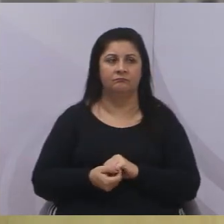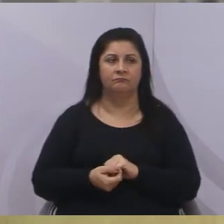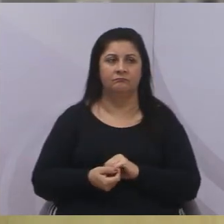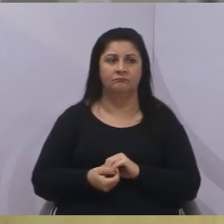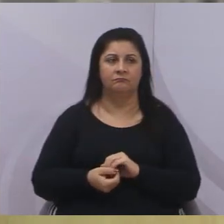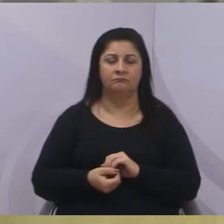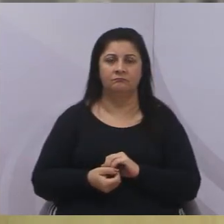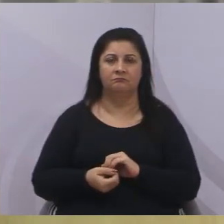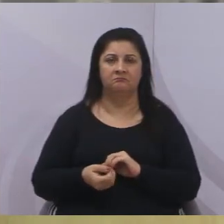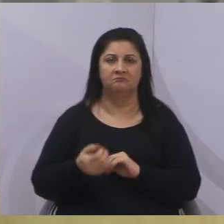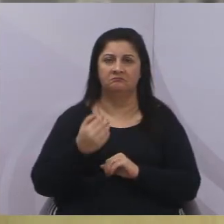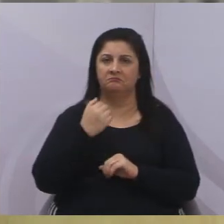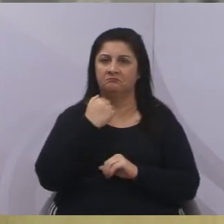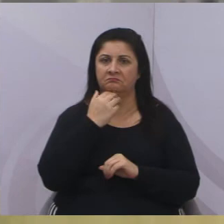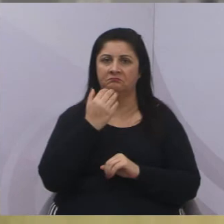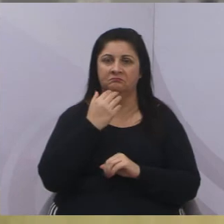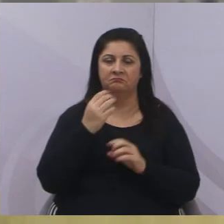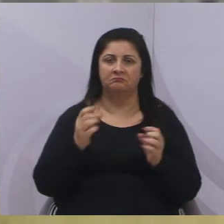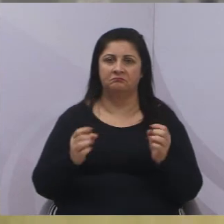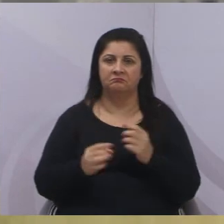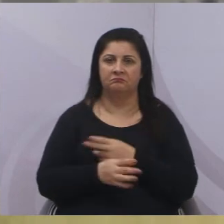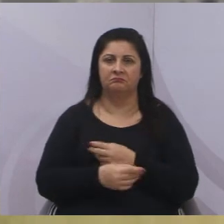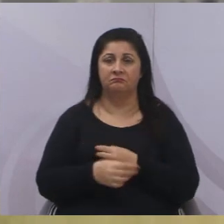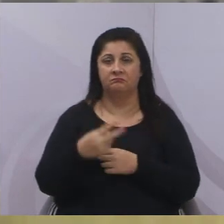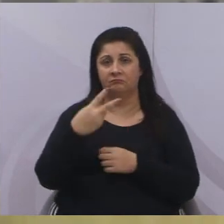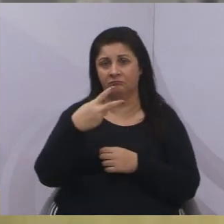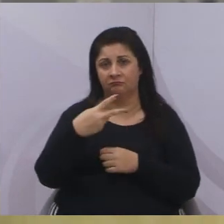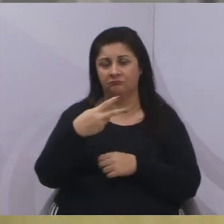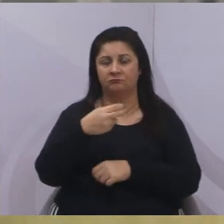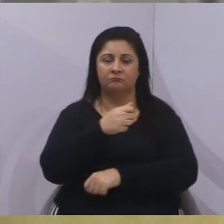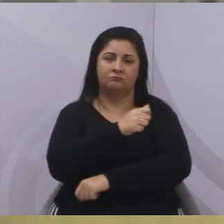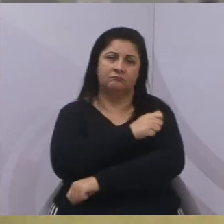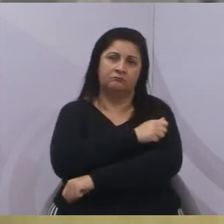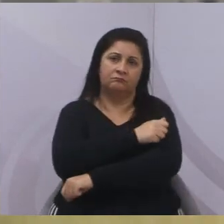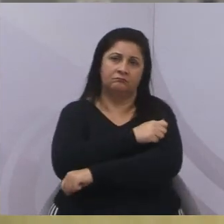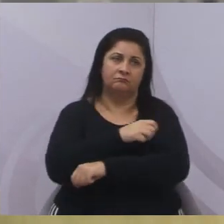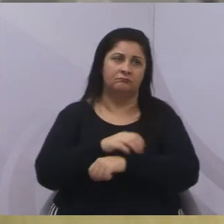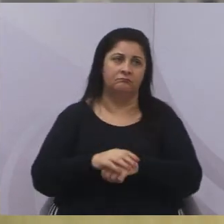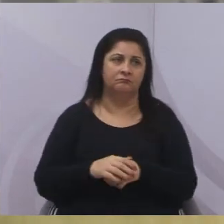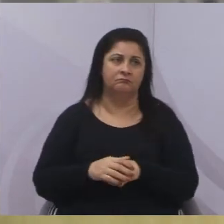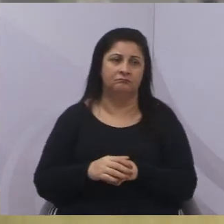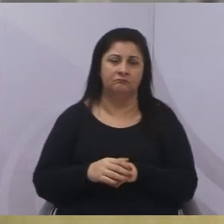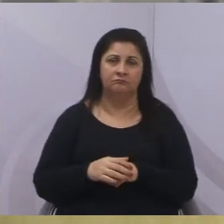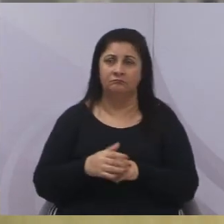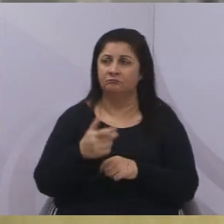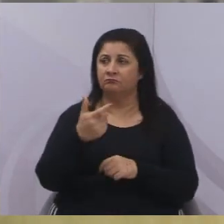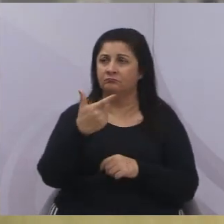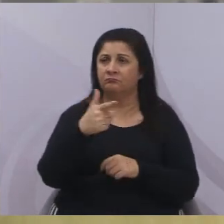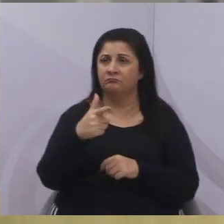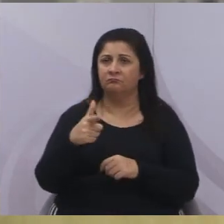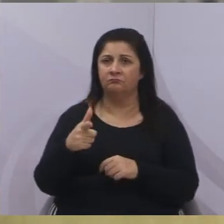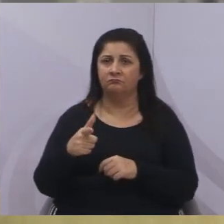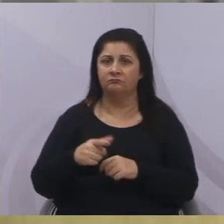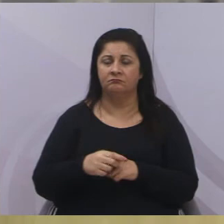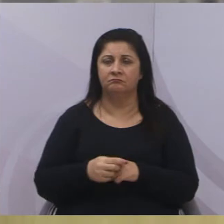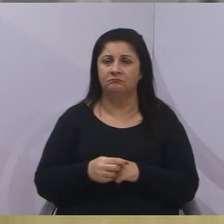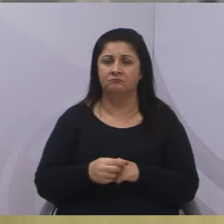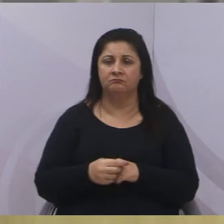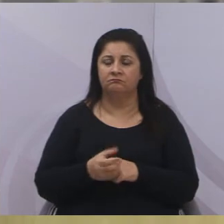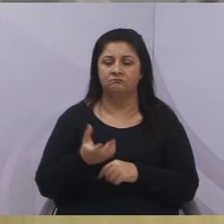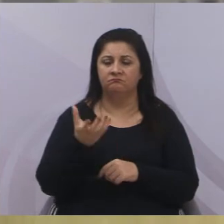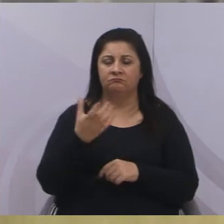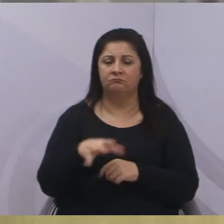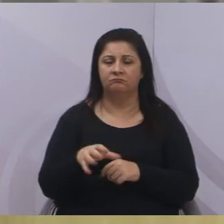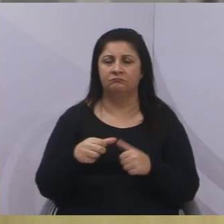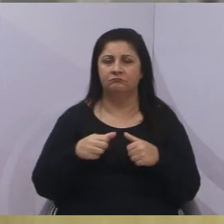concluiu, né? Tinha 2 estudantes de medicina que não poderiam assumir, mas os demais não concluíram o processo